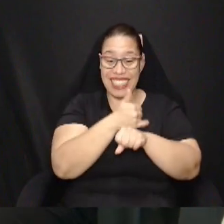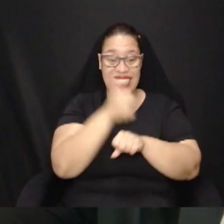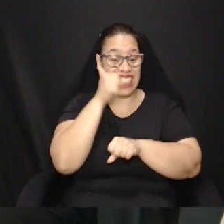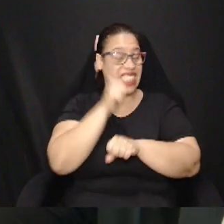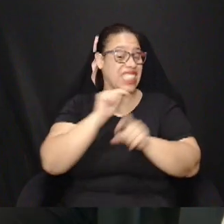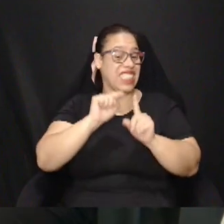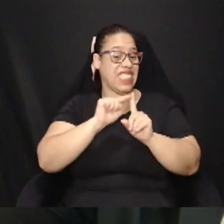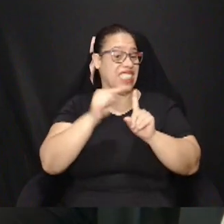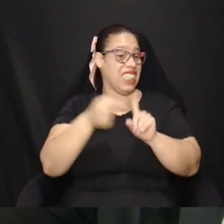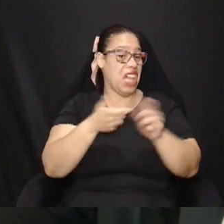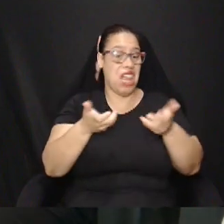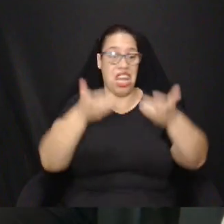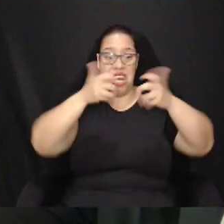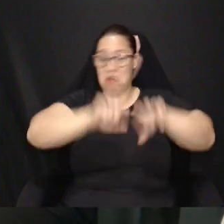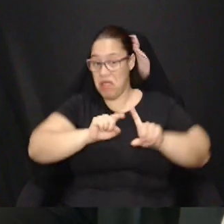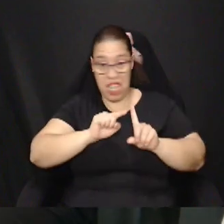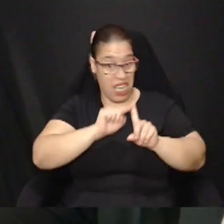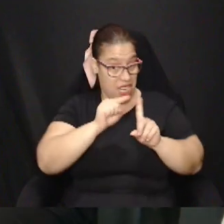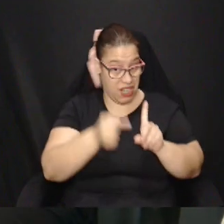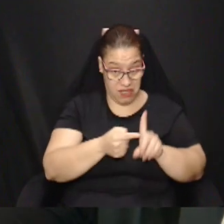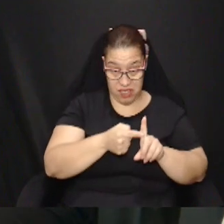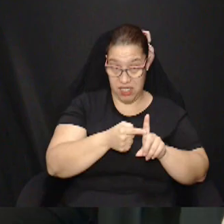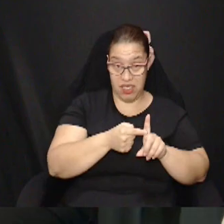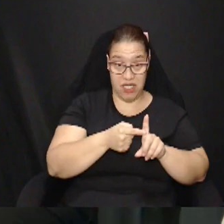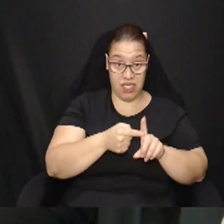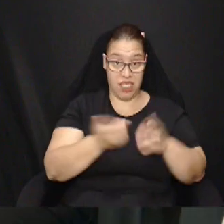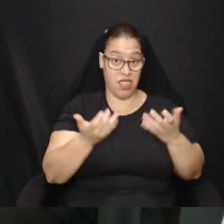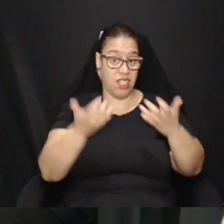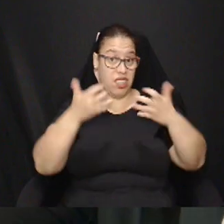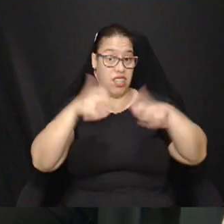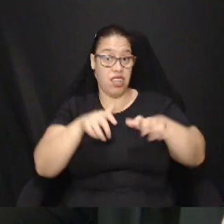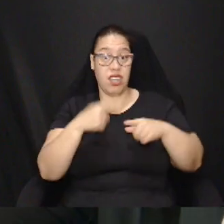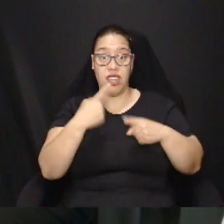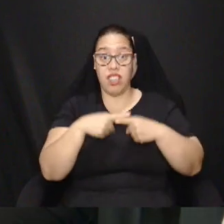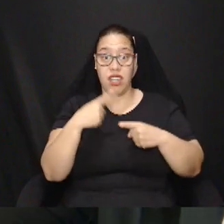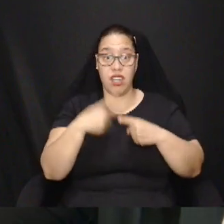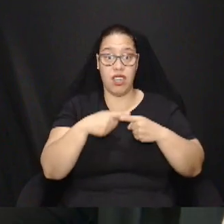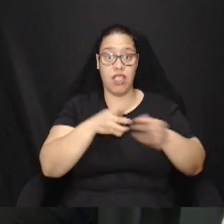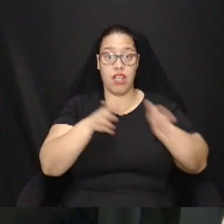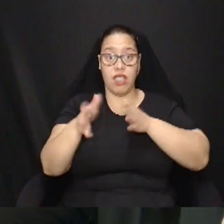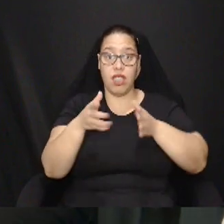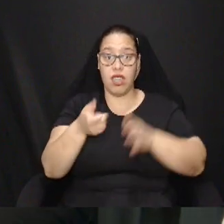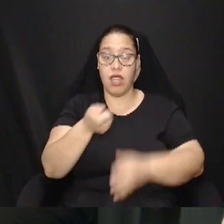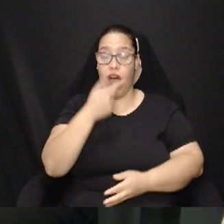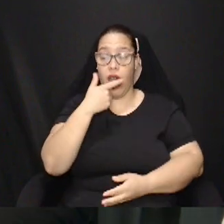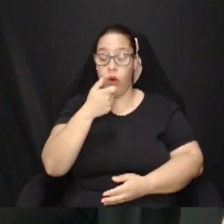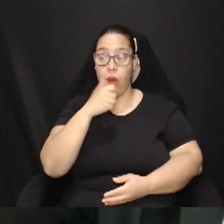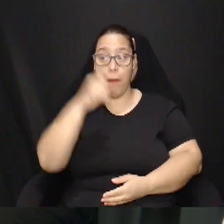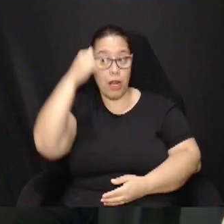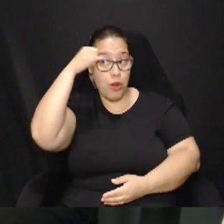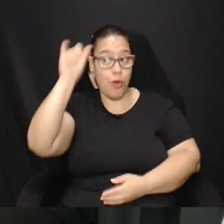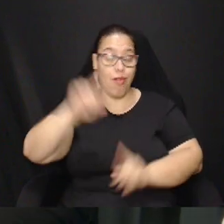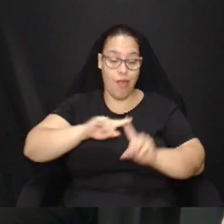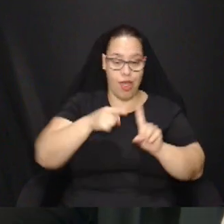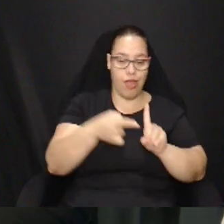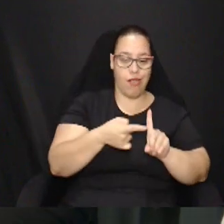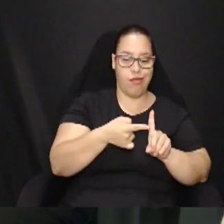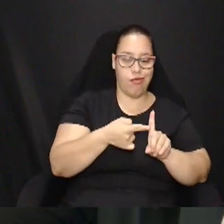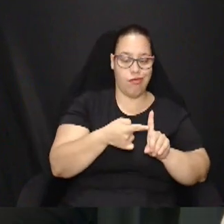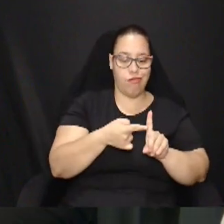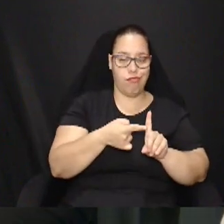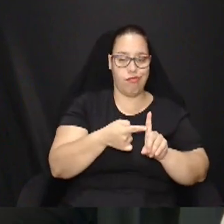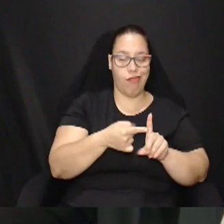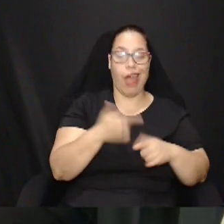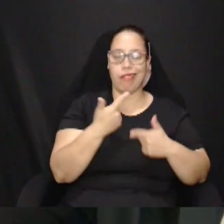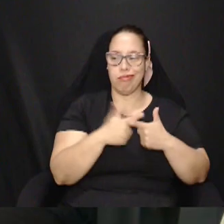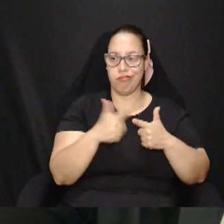querem engravidar. Engravidam quando não querem engravidar porque não têm acesso aos métodos anticoncepcionais. Então, o problema do Brasil